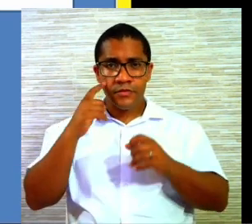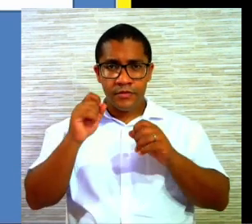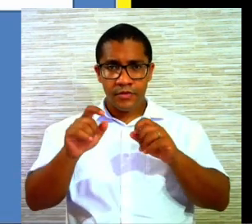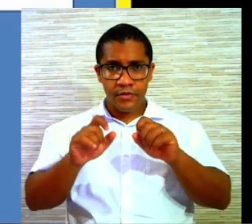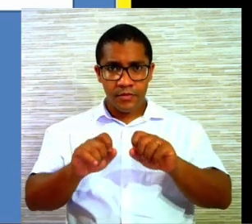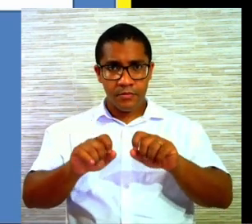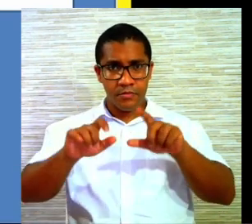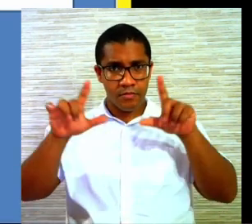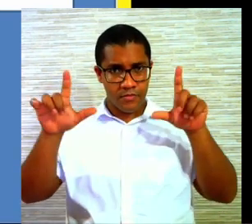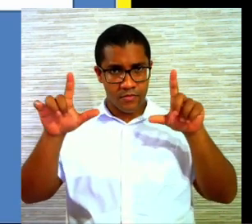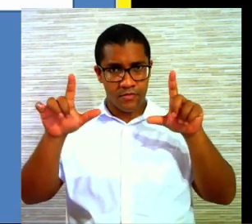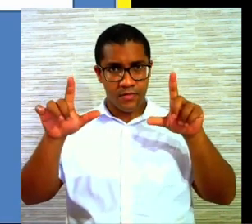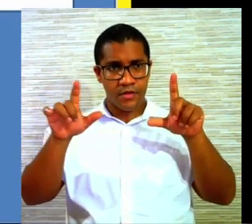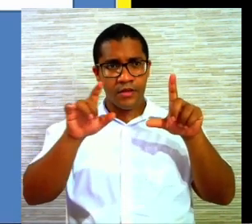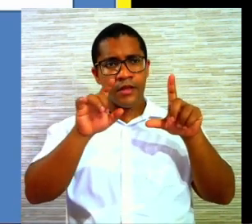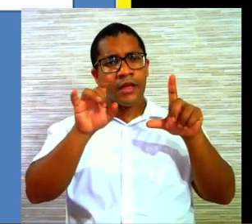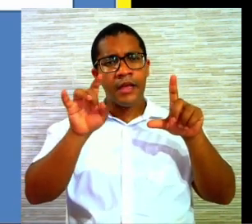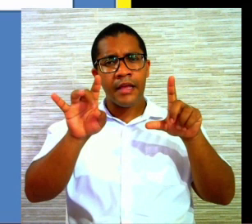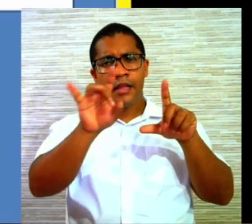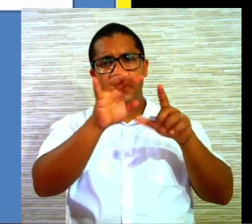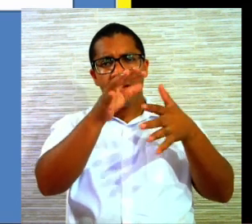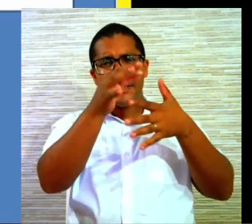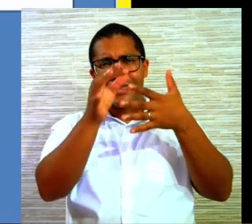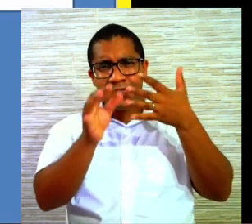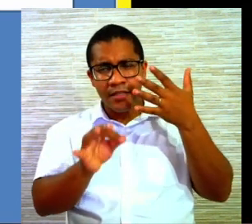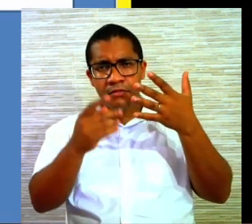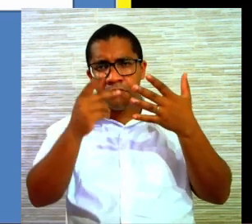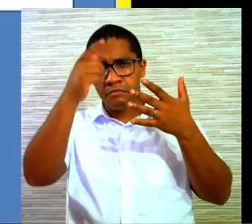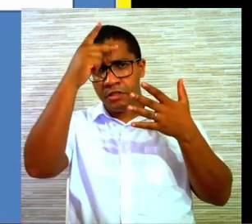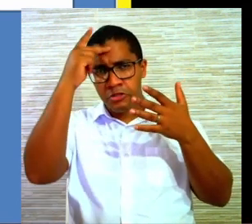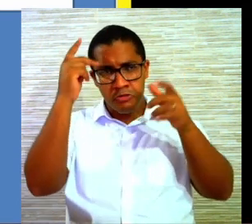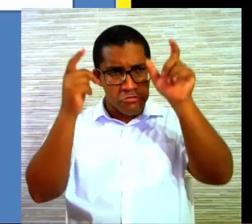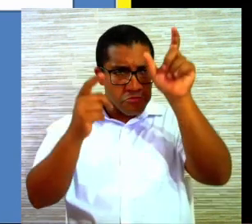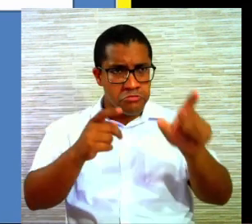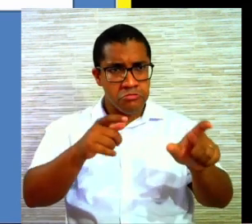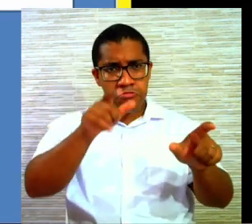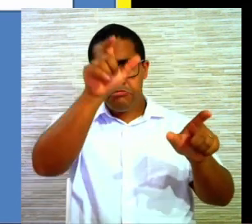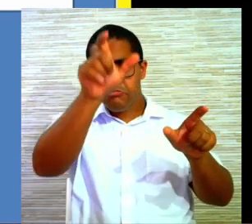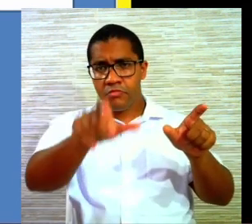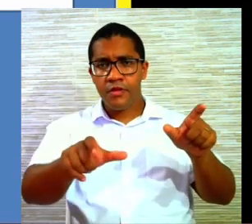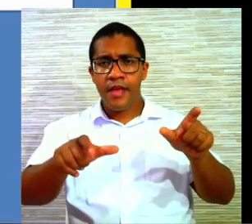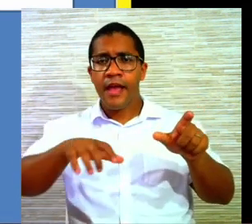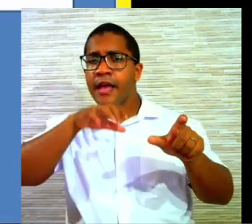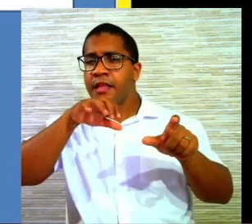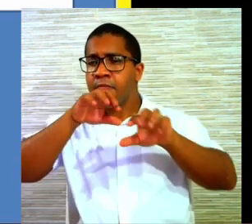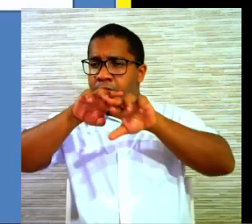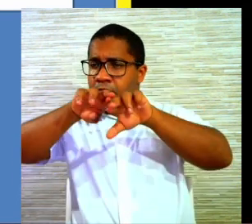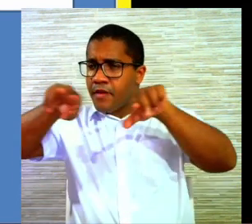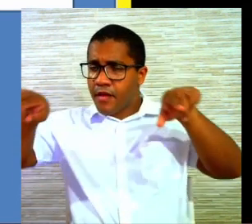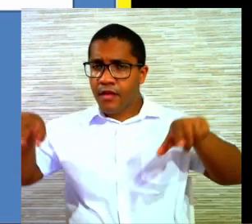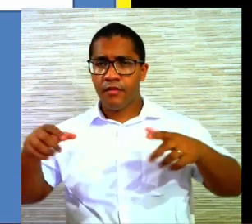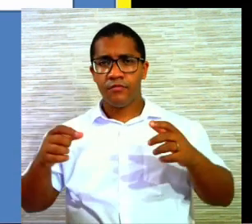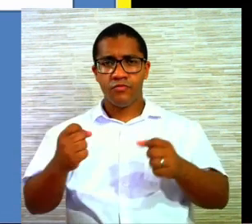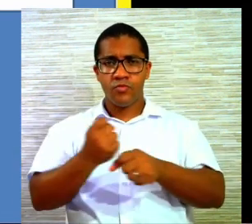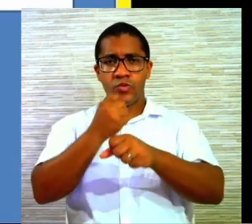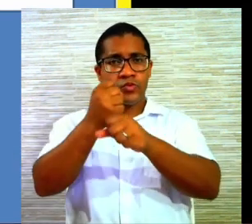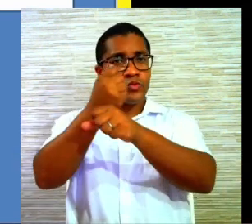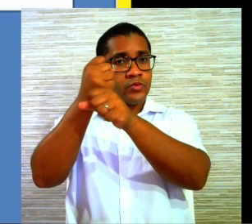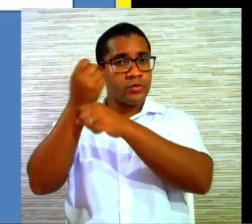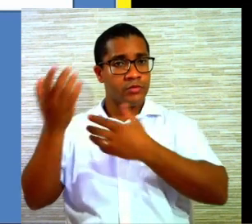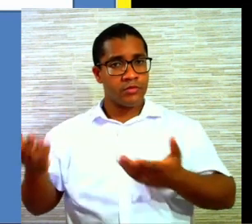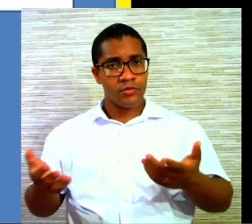O elemento presente das imagens. Exemplo, pessoas, animais, construções,